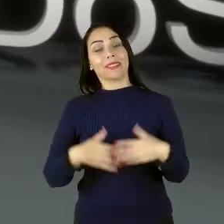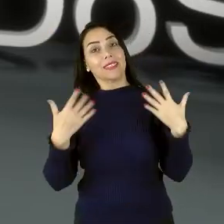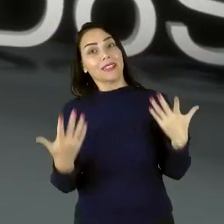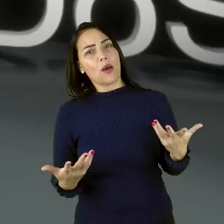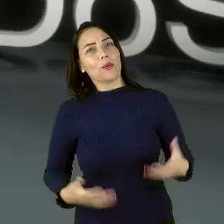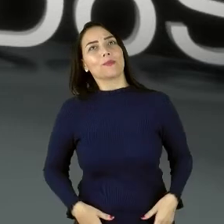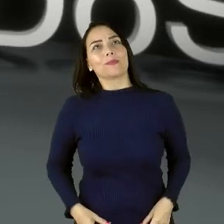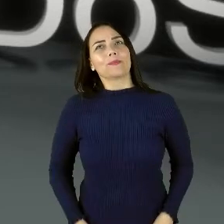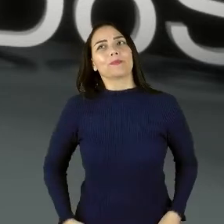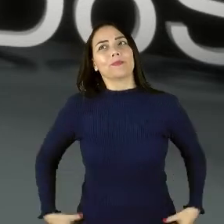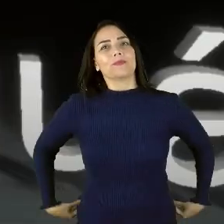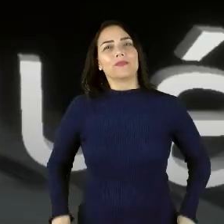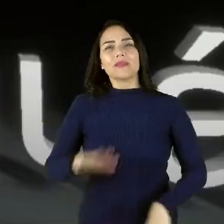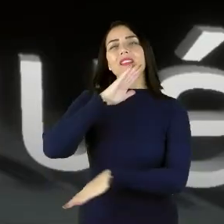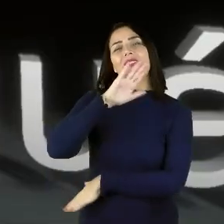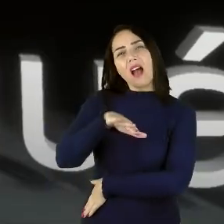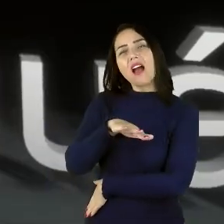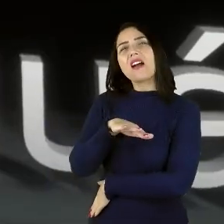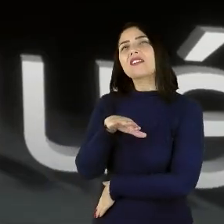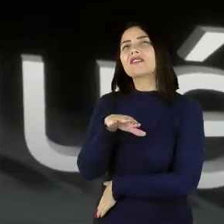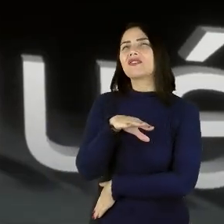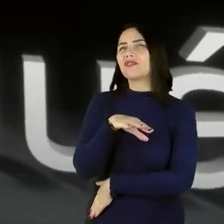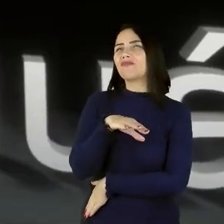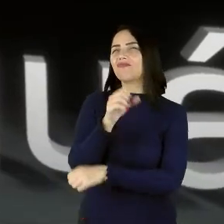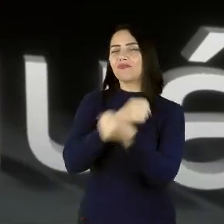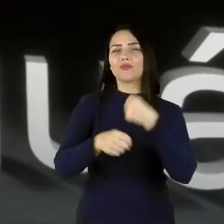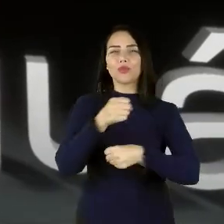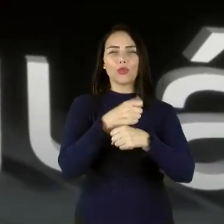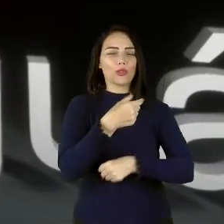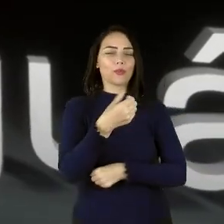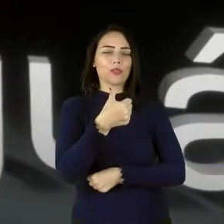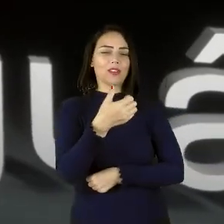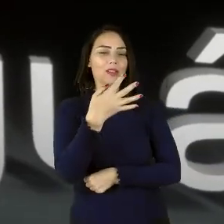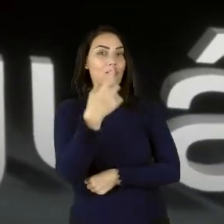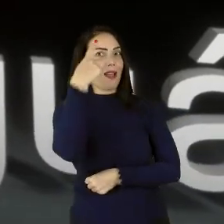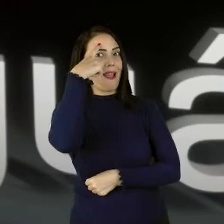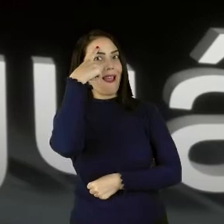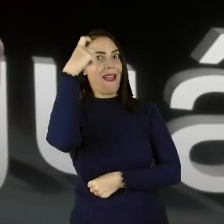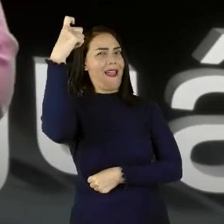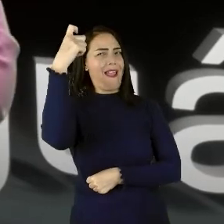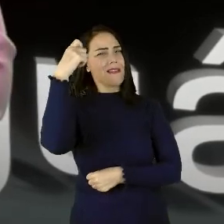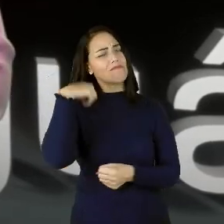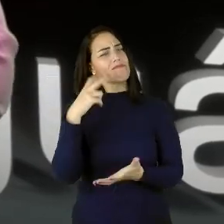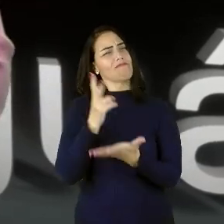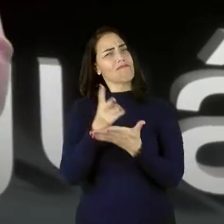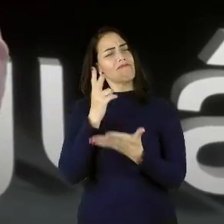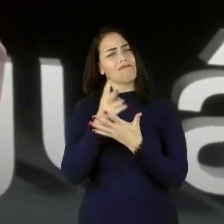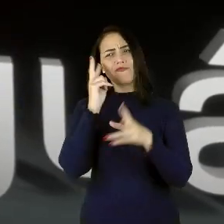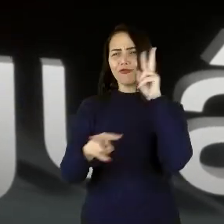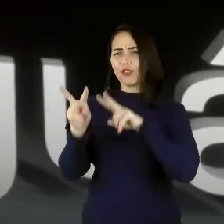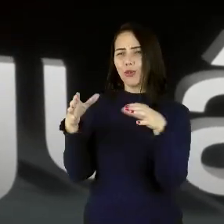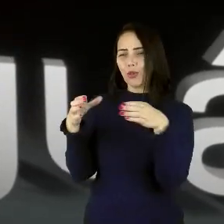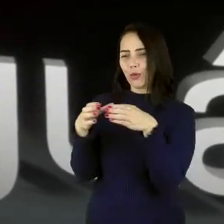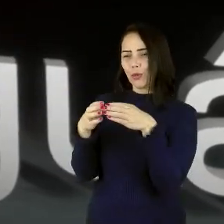E foi num final de tarde, no outono de 2014, que a ideia surgiu. Eu sempre via aquele grupo de